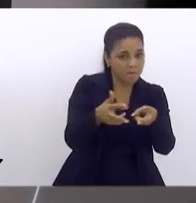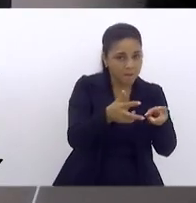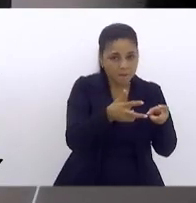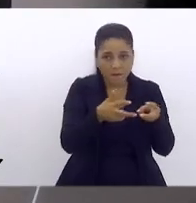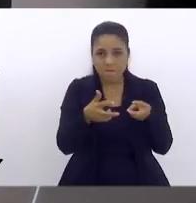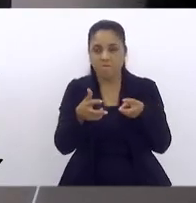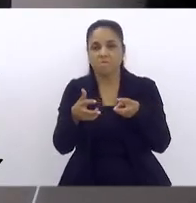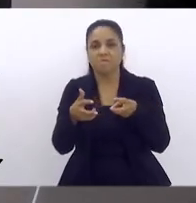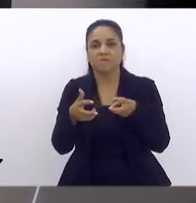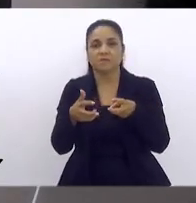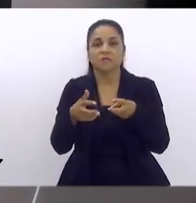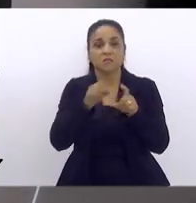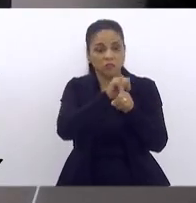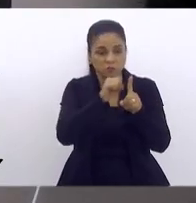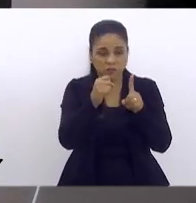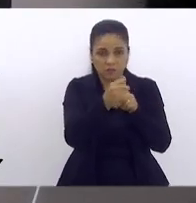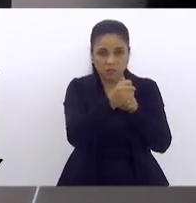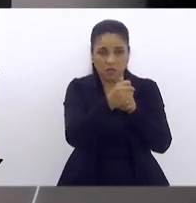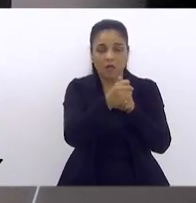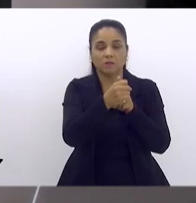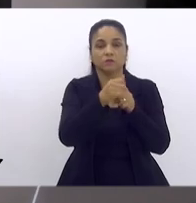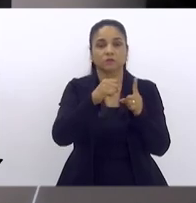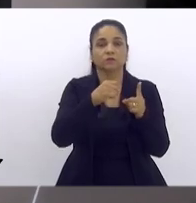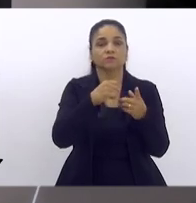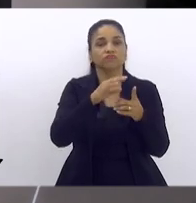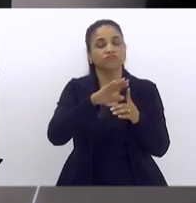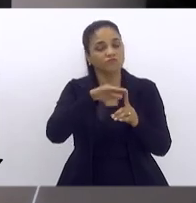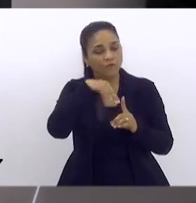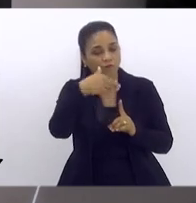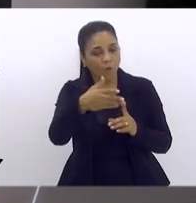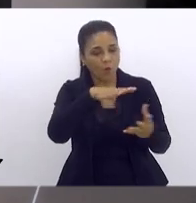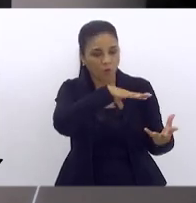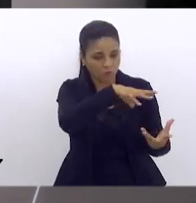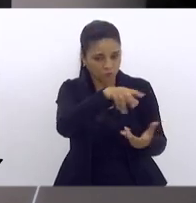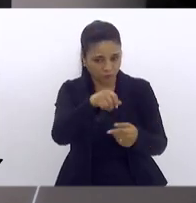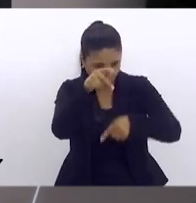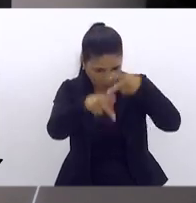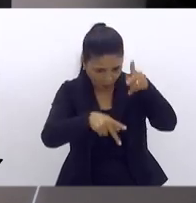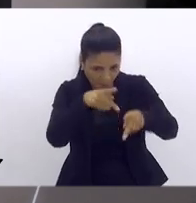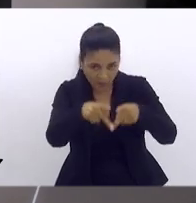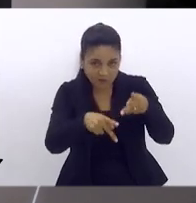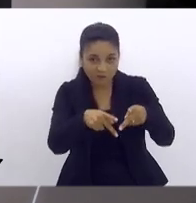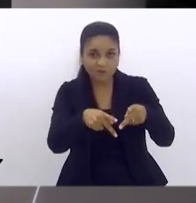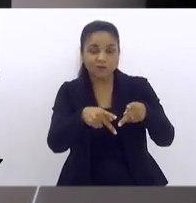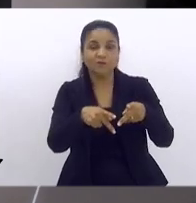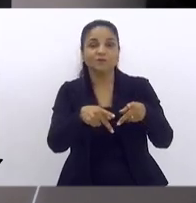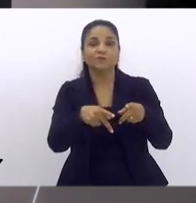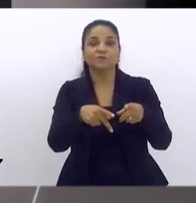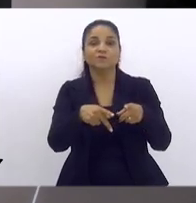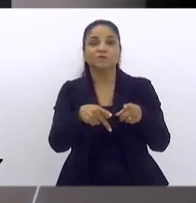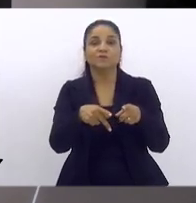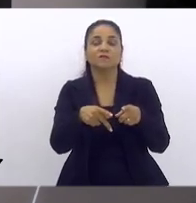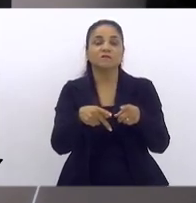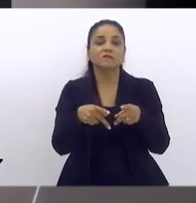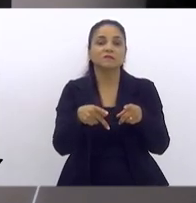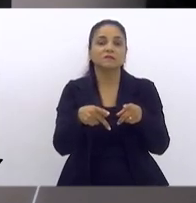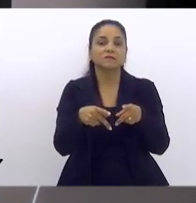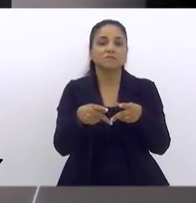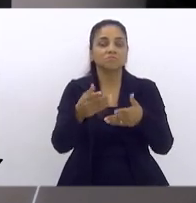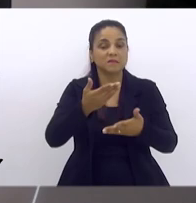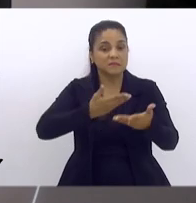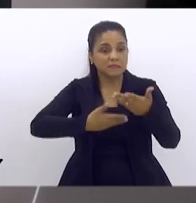no na sociedade no mundo no exterior a gente também tem uma uma